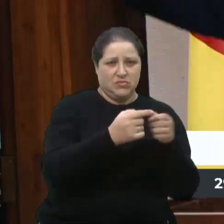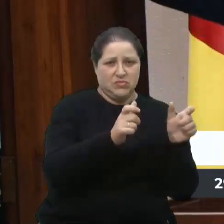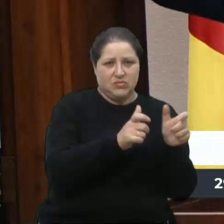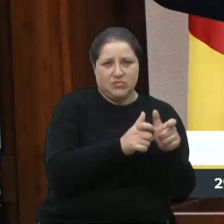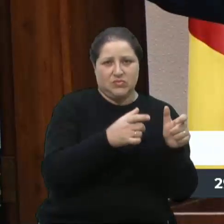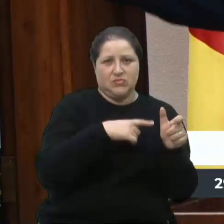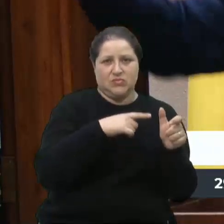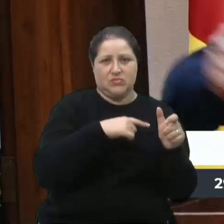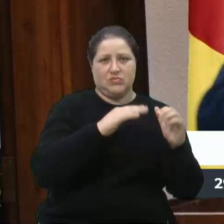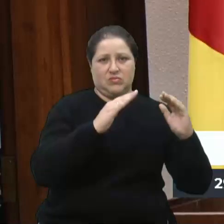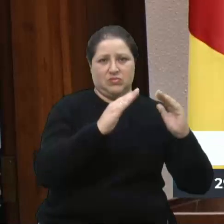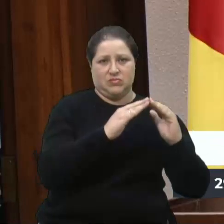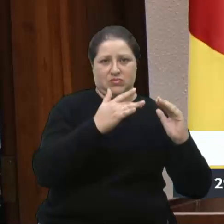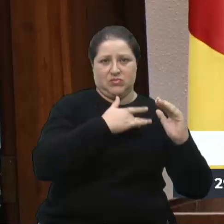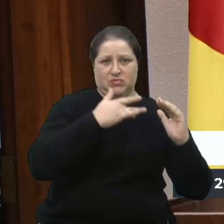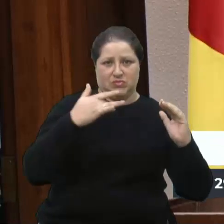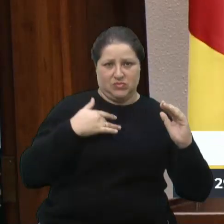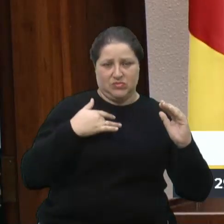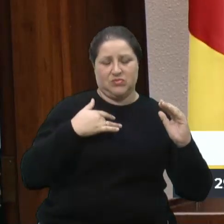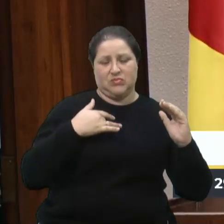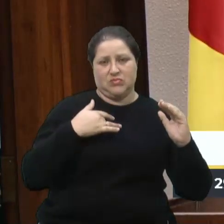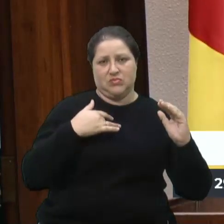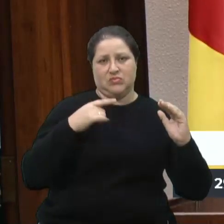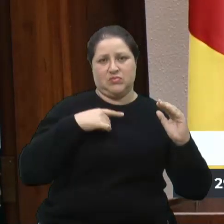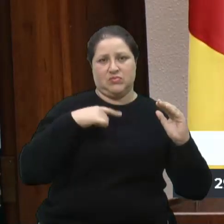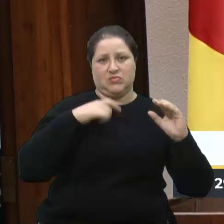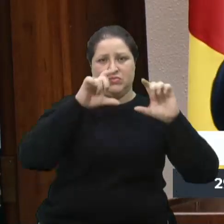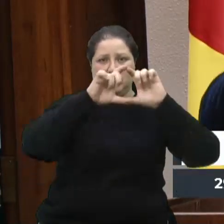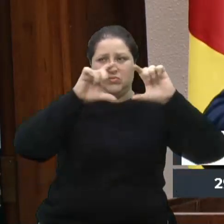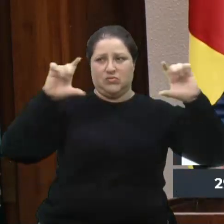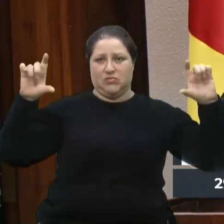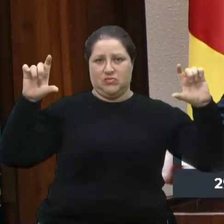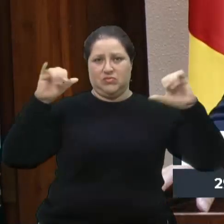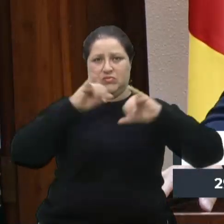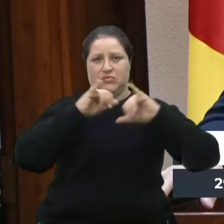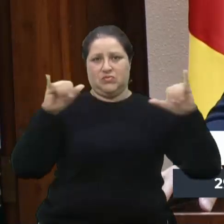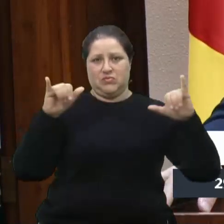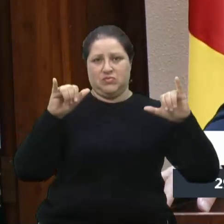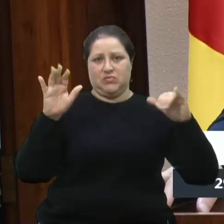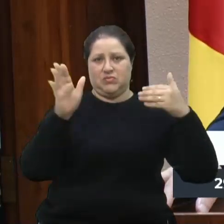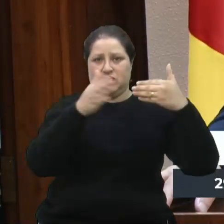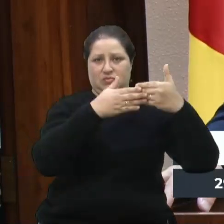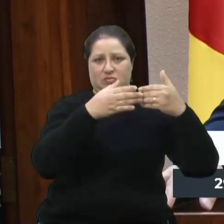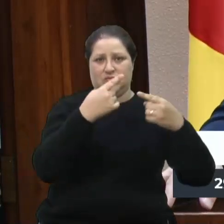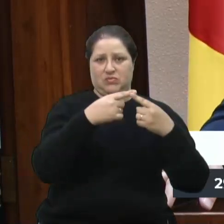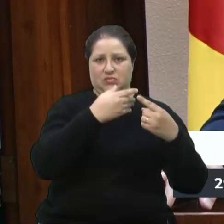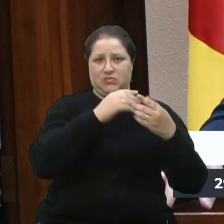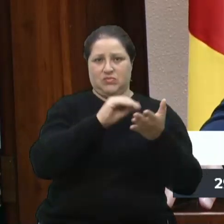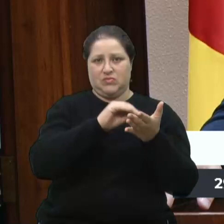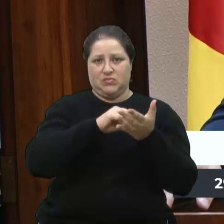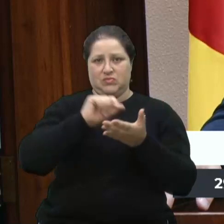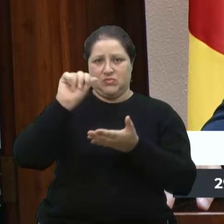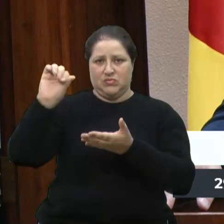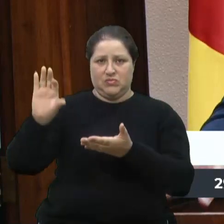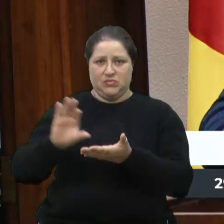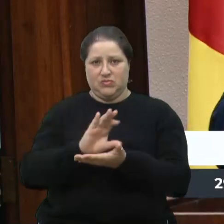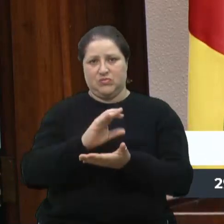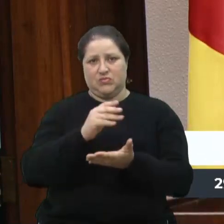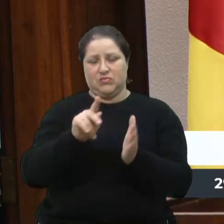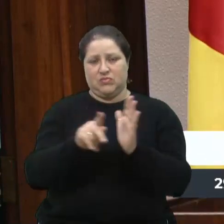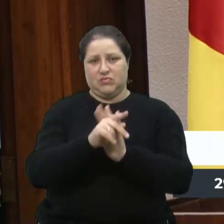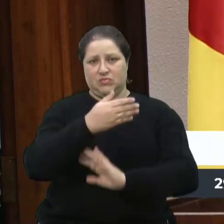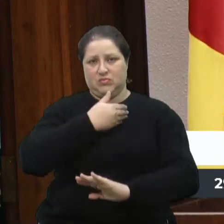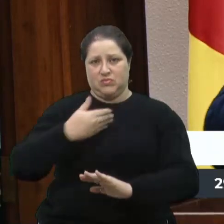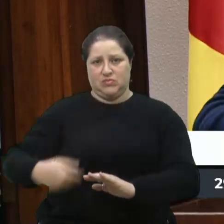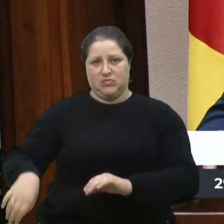uma faixa enorme na porta dizendo assim, ó, estamos fechados por falta de repasse do governo estadual. Não